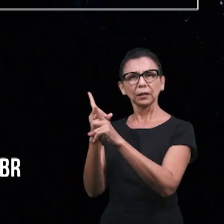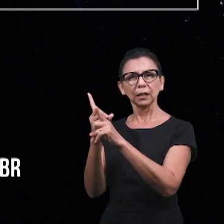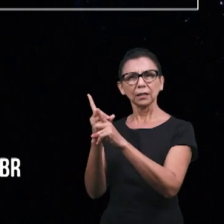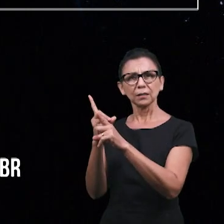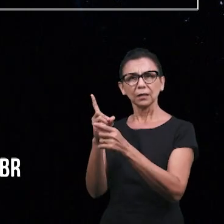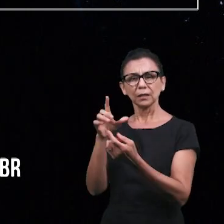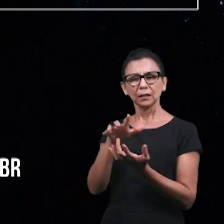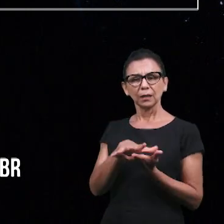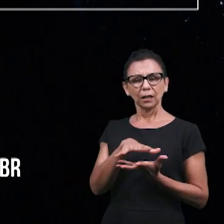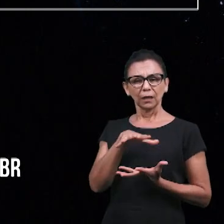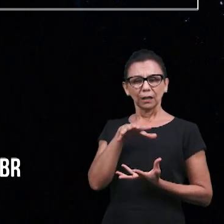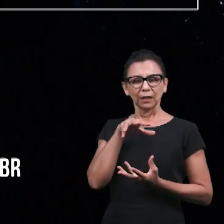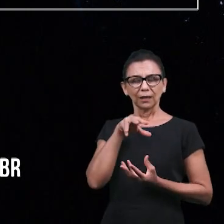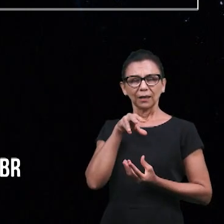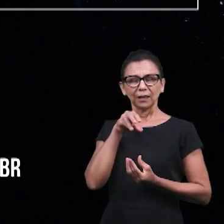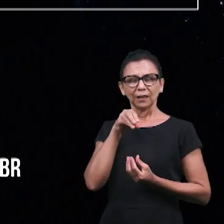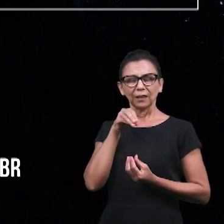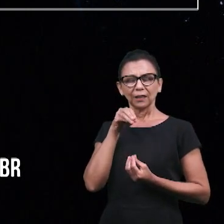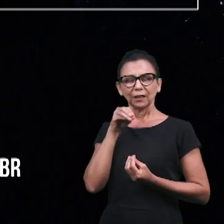Amor que aquece a